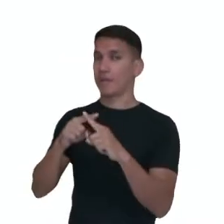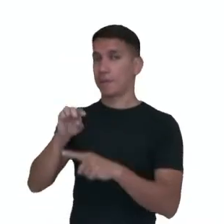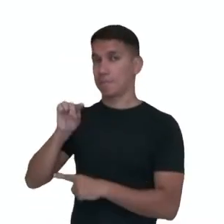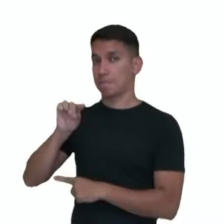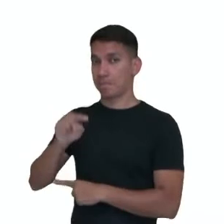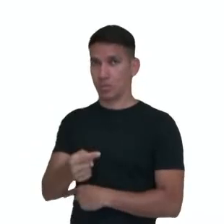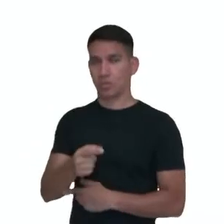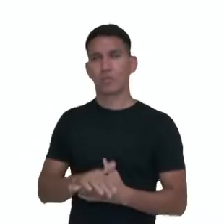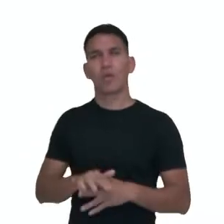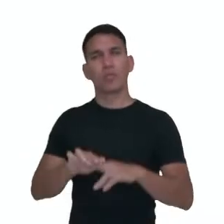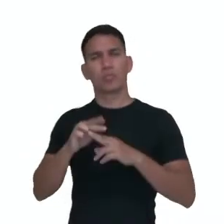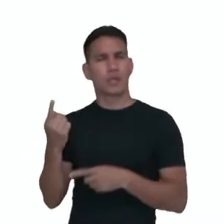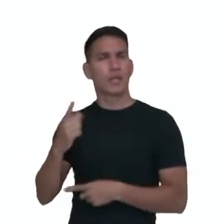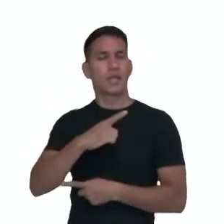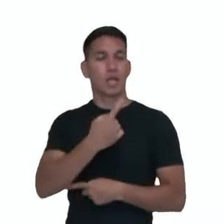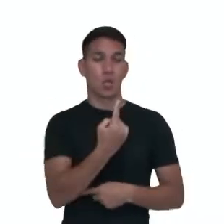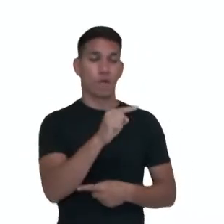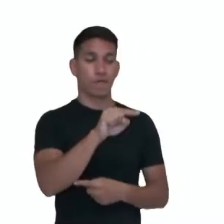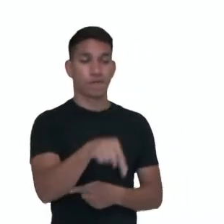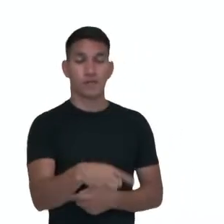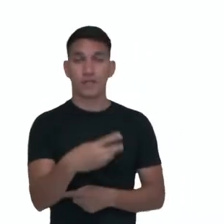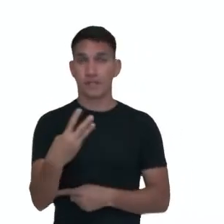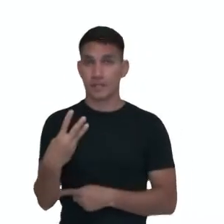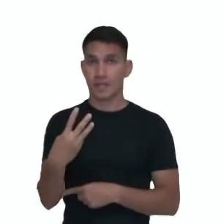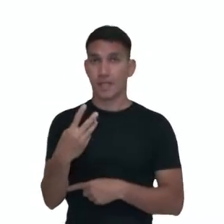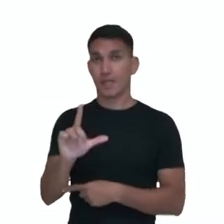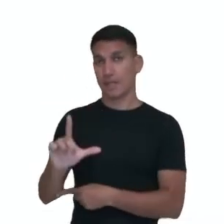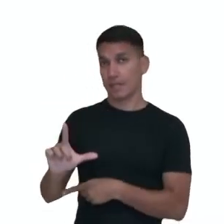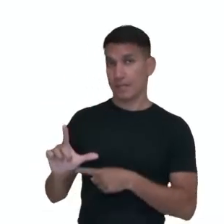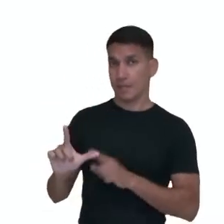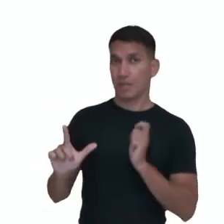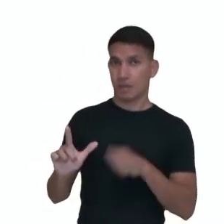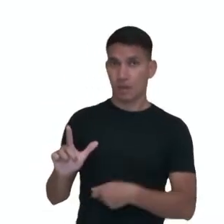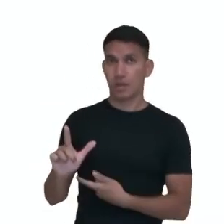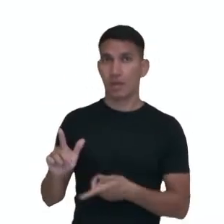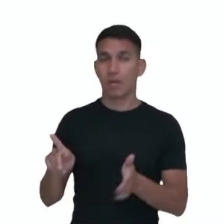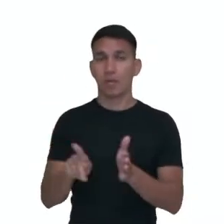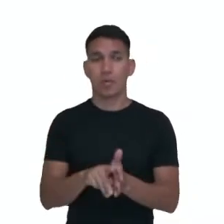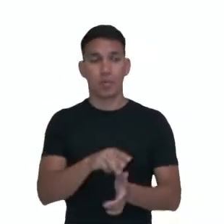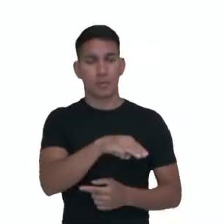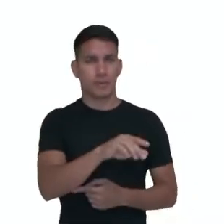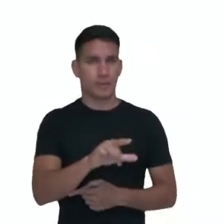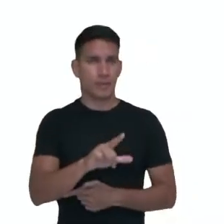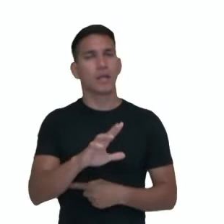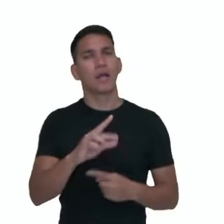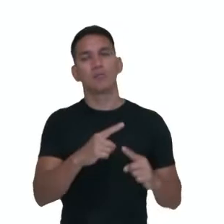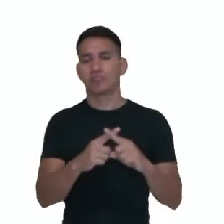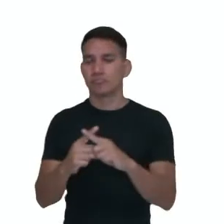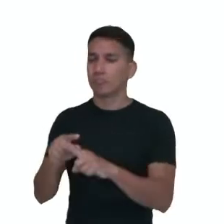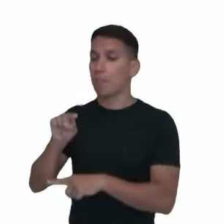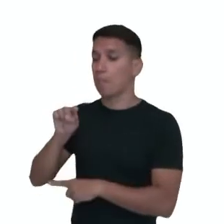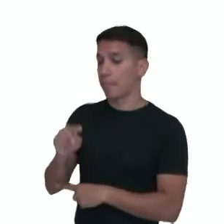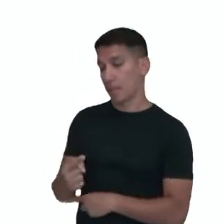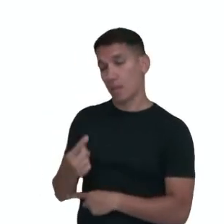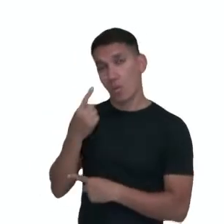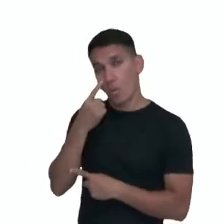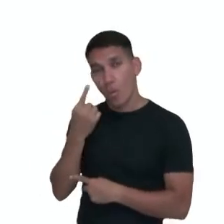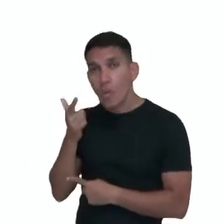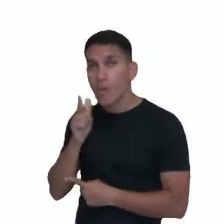tem 1,3 litros, né, para os nossos mililitros, multiplicando por 1.000,